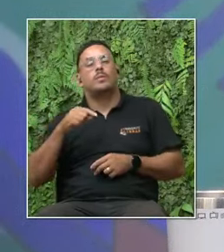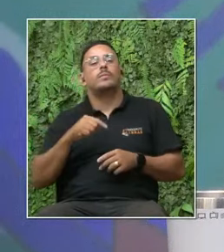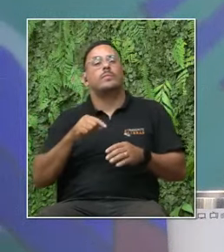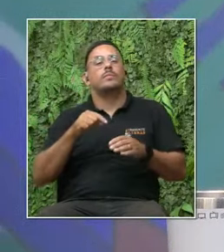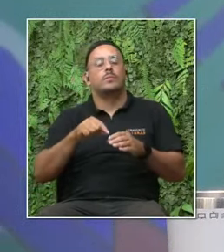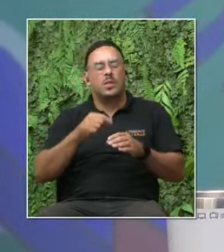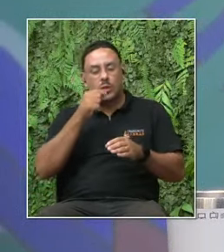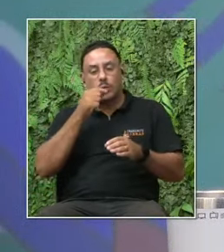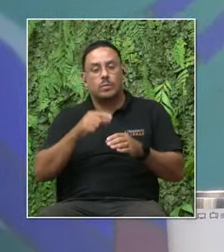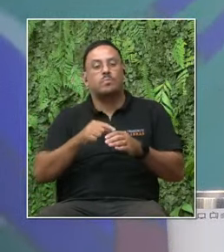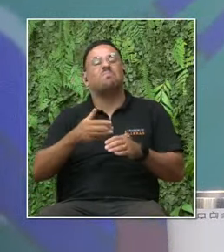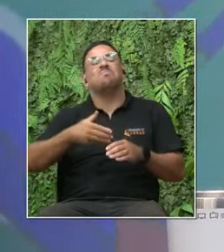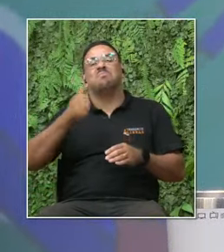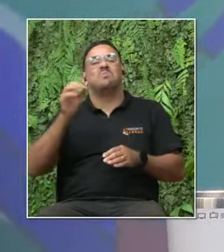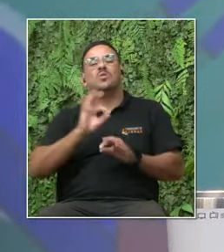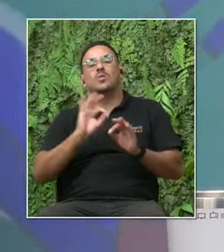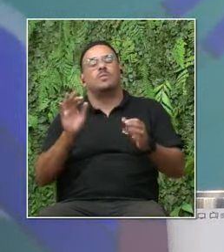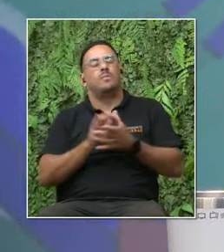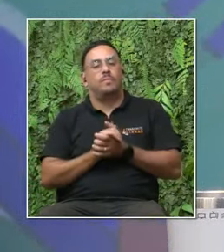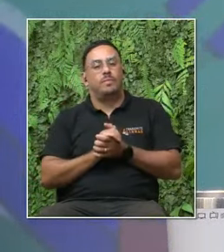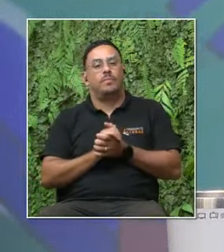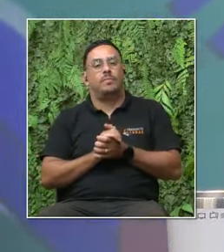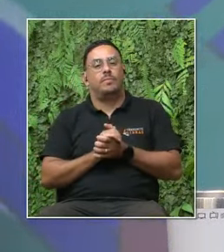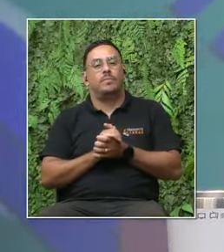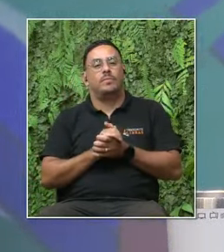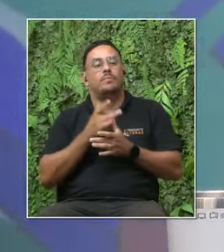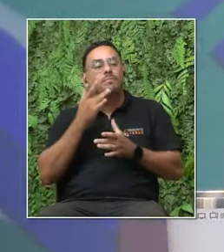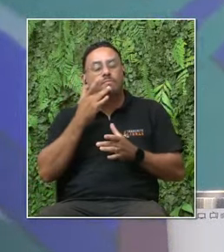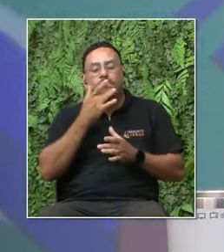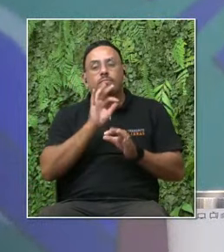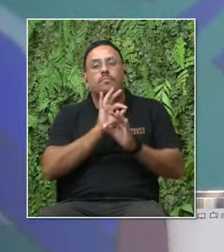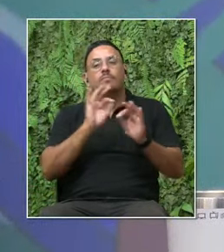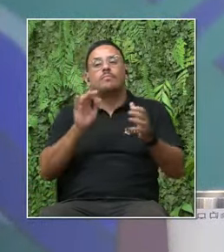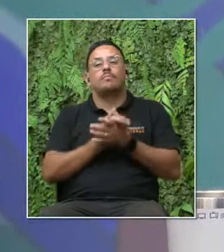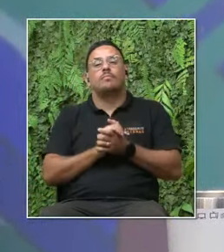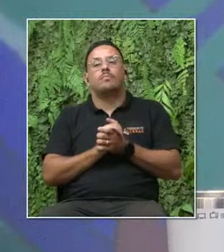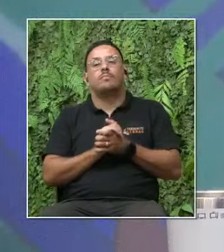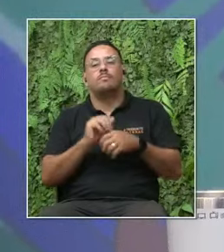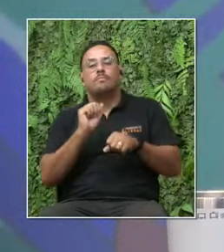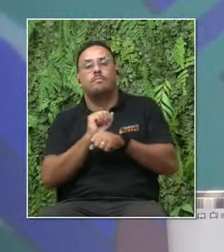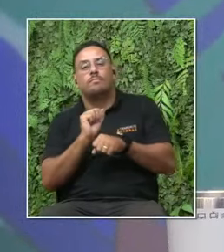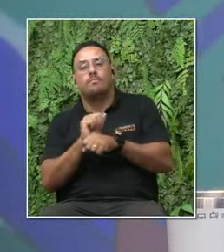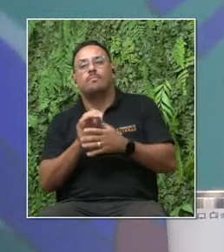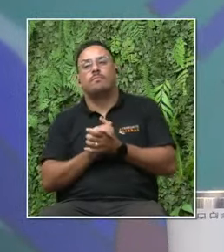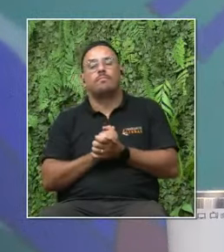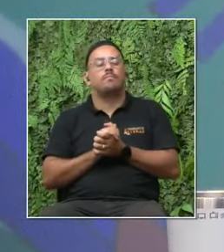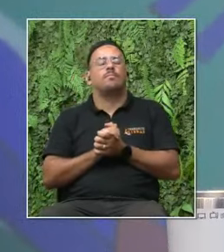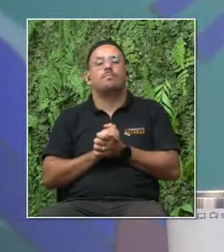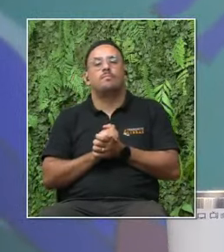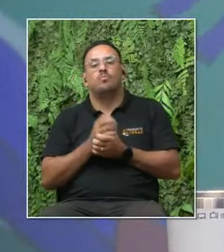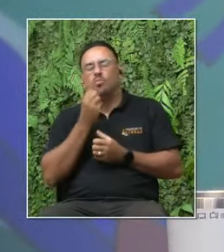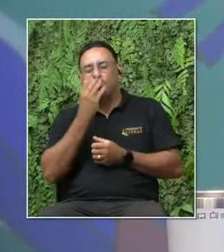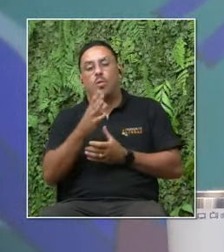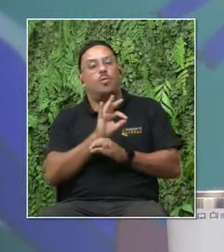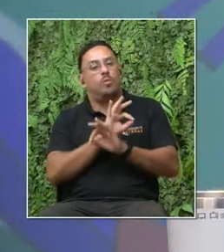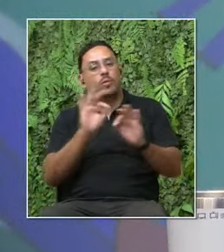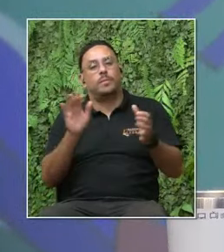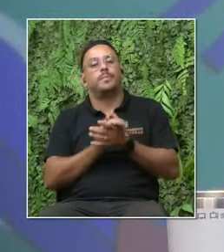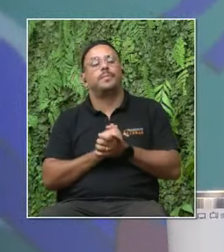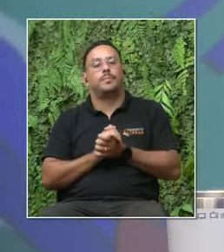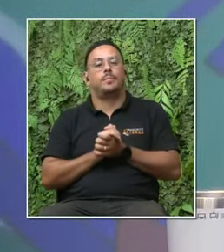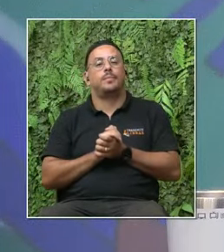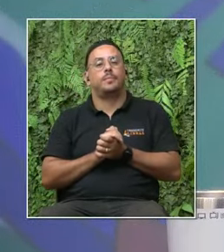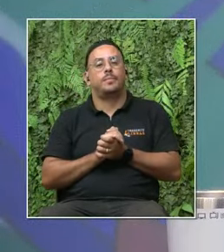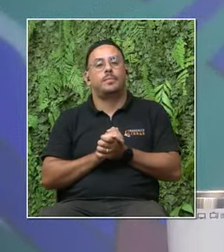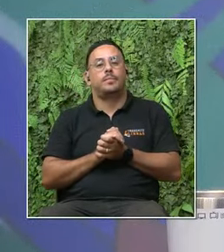velho é cada sabor um melhor do que o outro viu é cara são sabores exótico eu eu eu experimentei o maçã verde e o tequil vca são muito boas então aqui ó